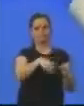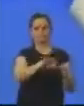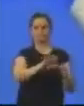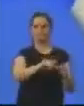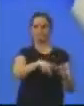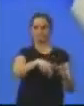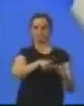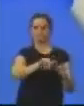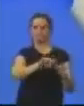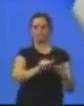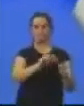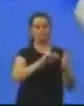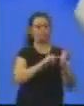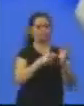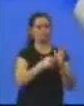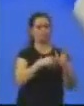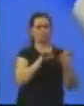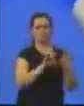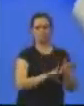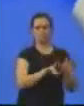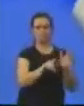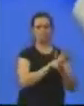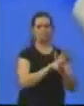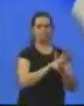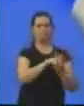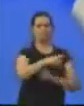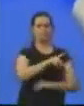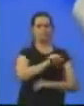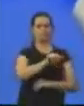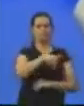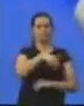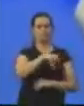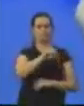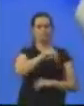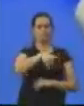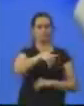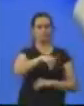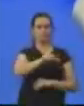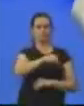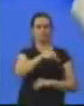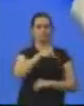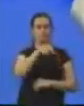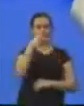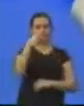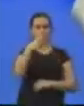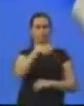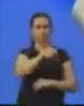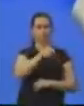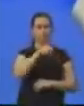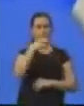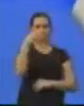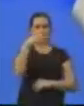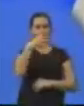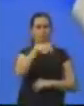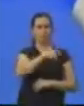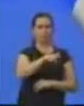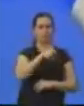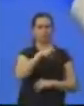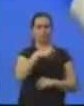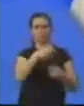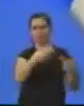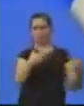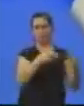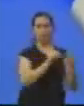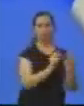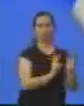tem alguns exemplos. Por exemplo, funções polinomiais. F de x igual a x, igual a x quadrado, igual a x ao cubo, são todas funções